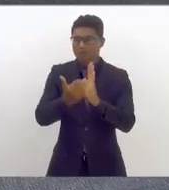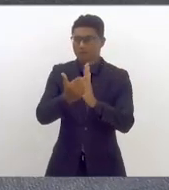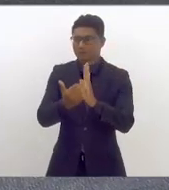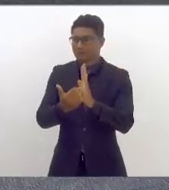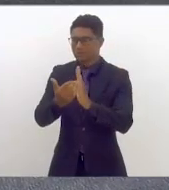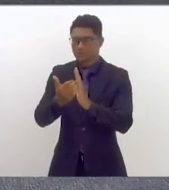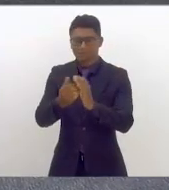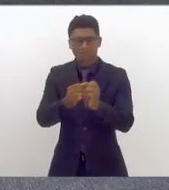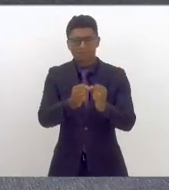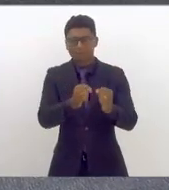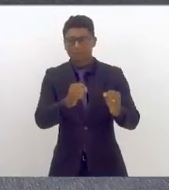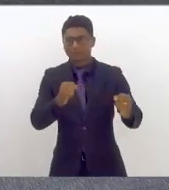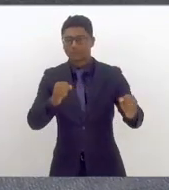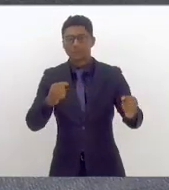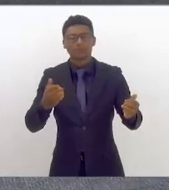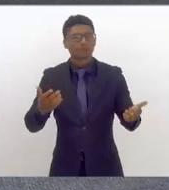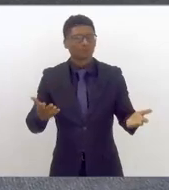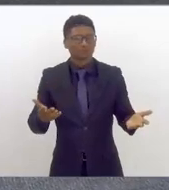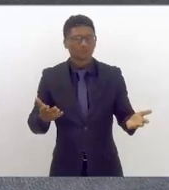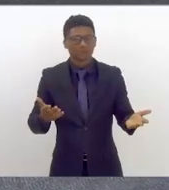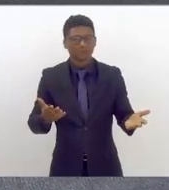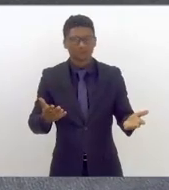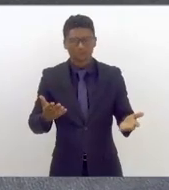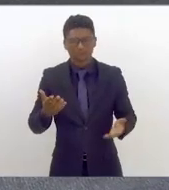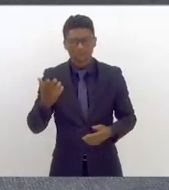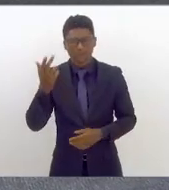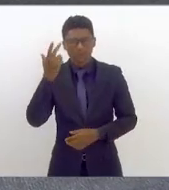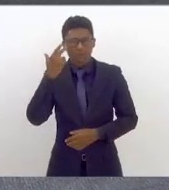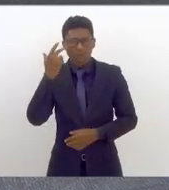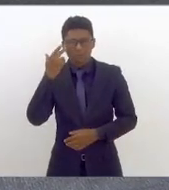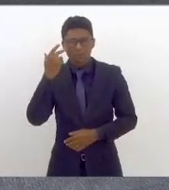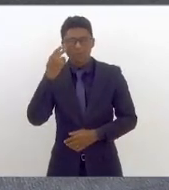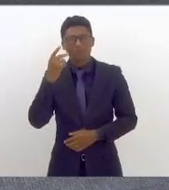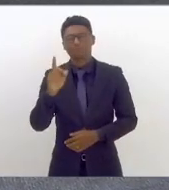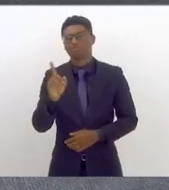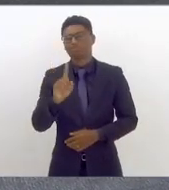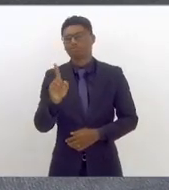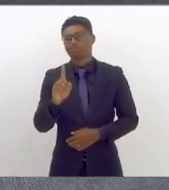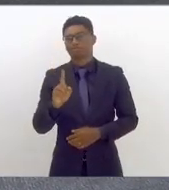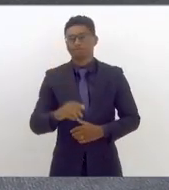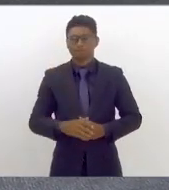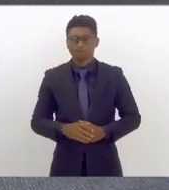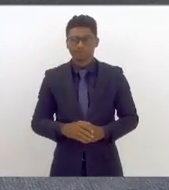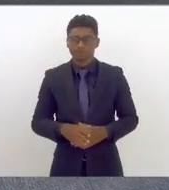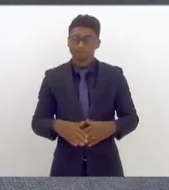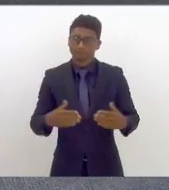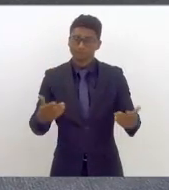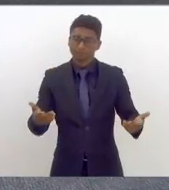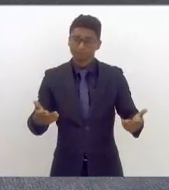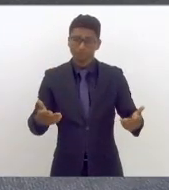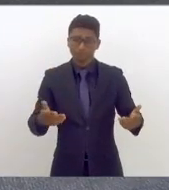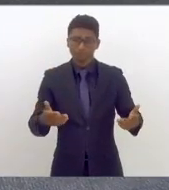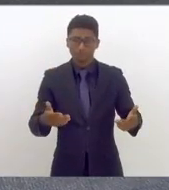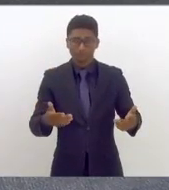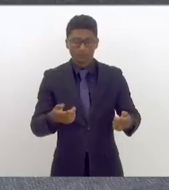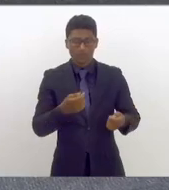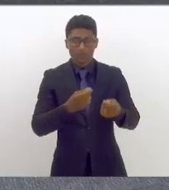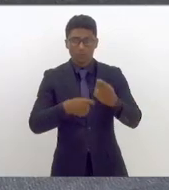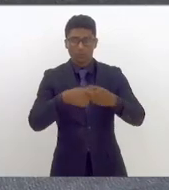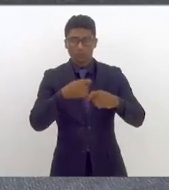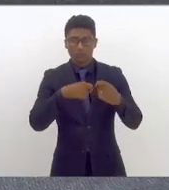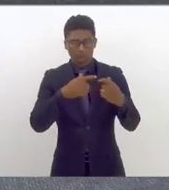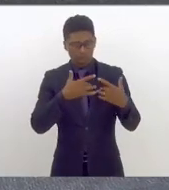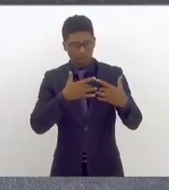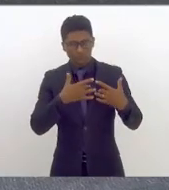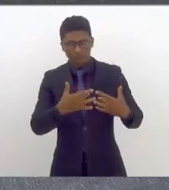sentido de naturalizar esse processo de empobrecimento da população. E a construção da economia popular e solidária,